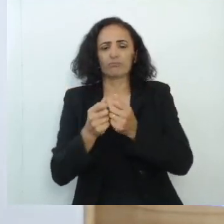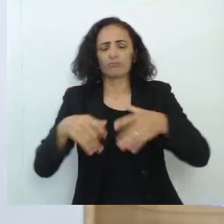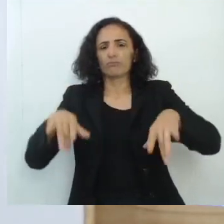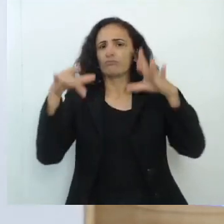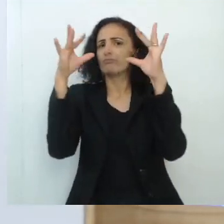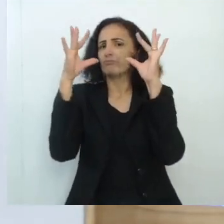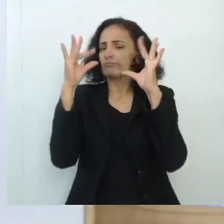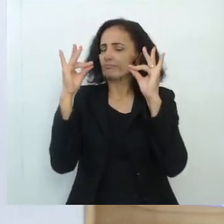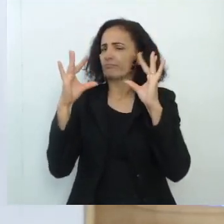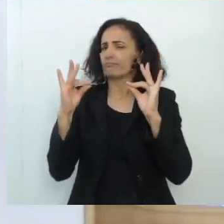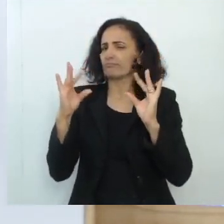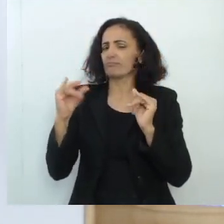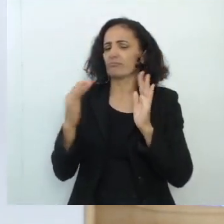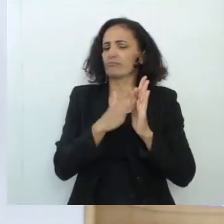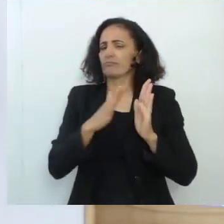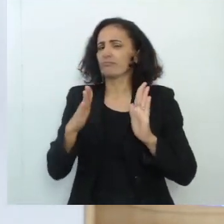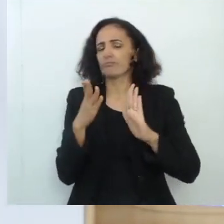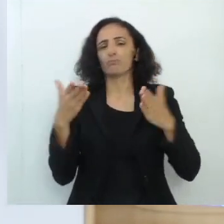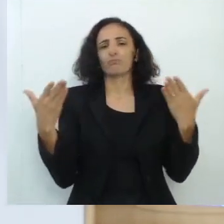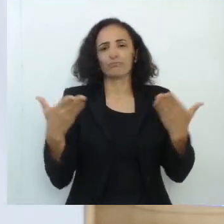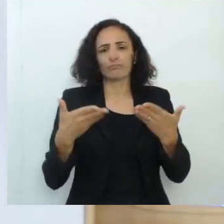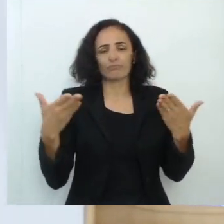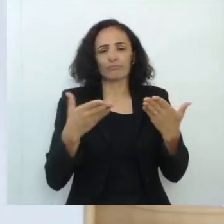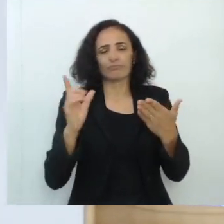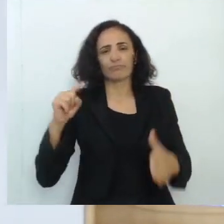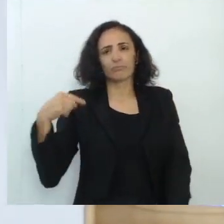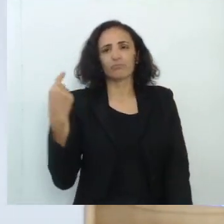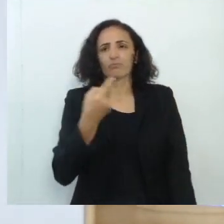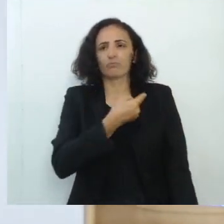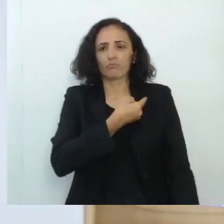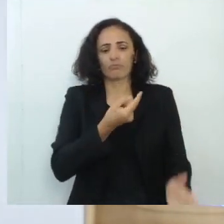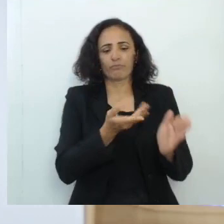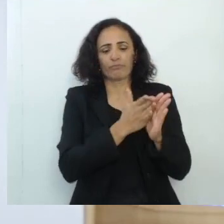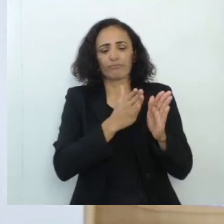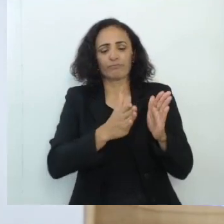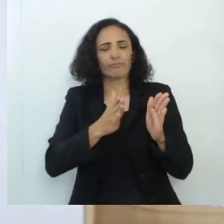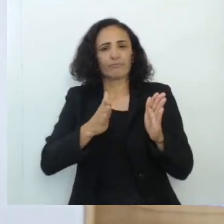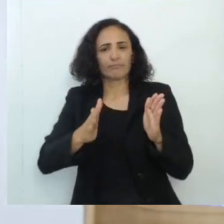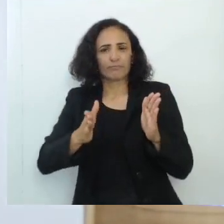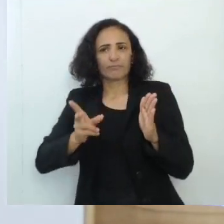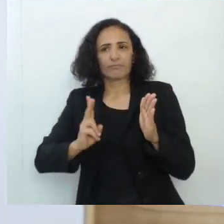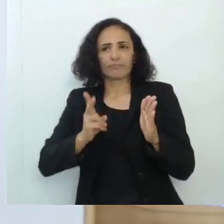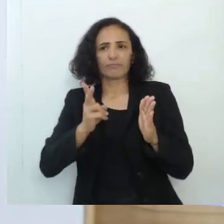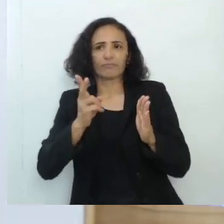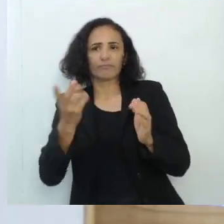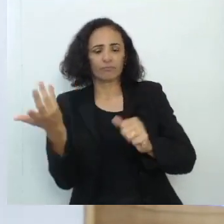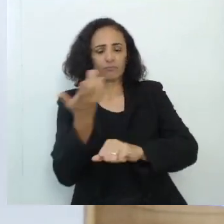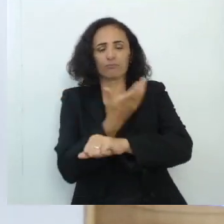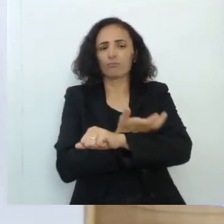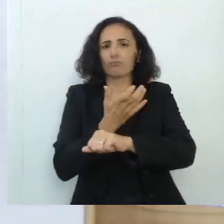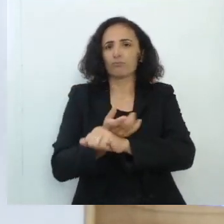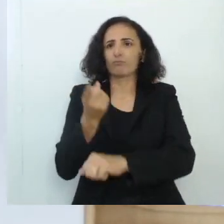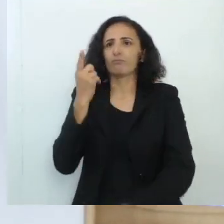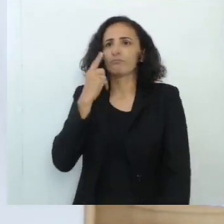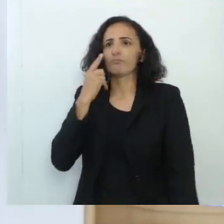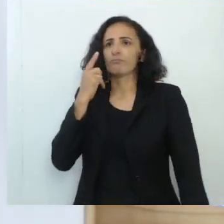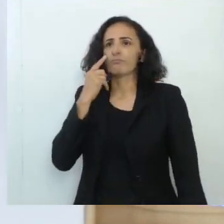as briófitas. Agora, a gente vai ter que dar conta de umas plantinhas que nós chamamos, ó,